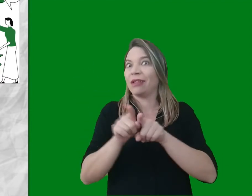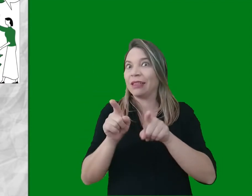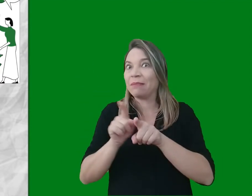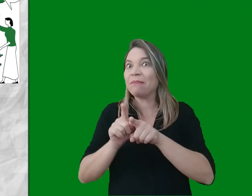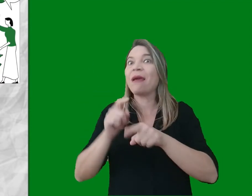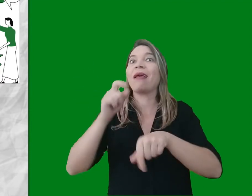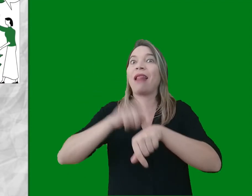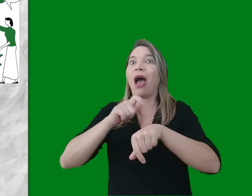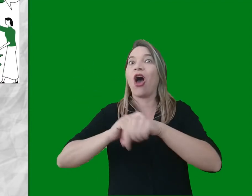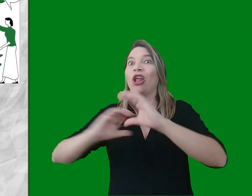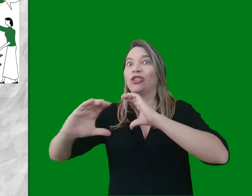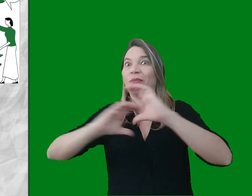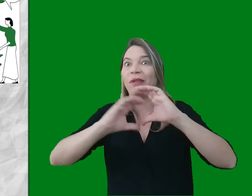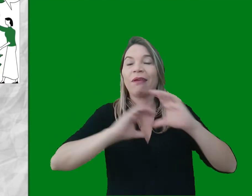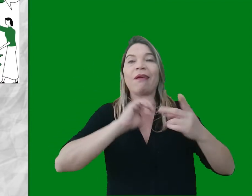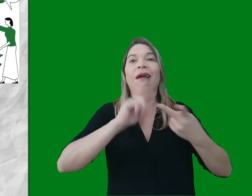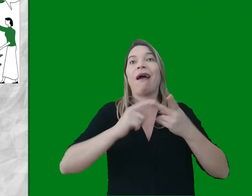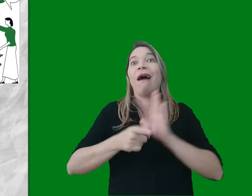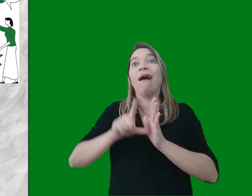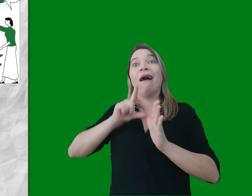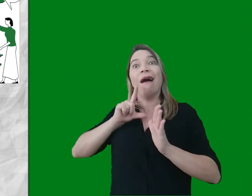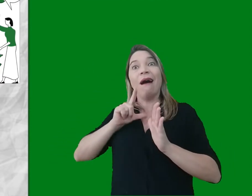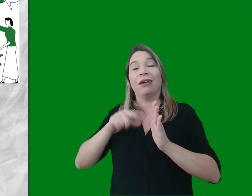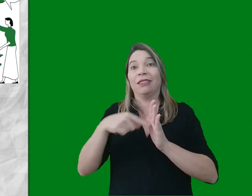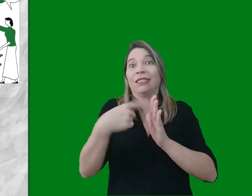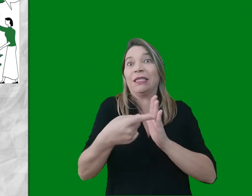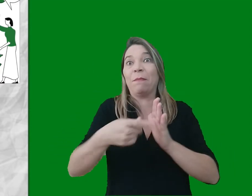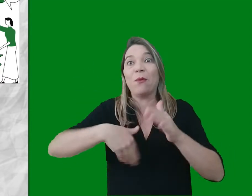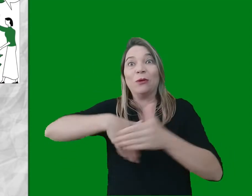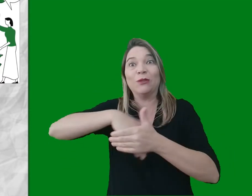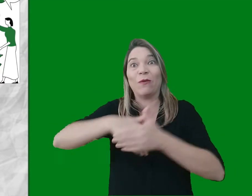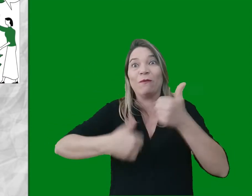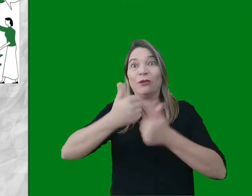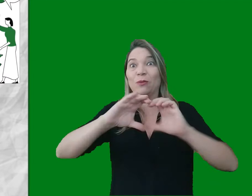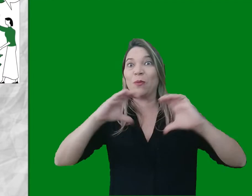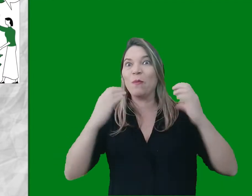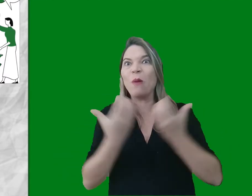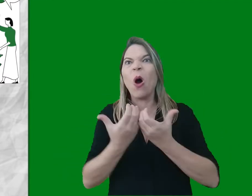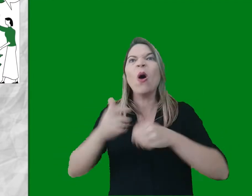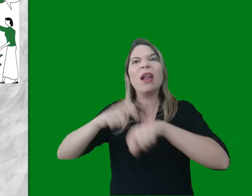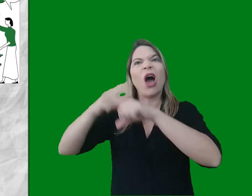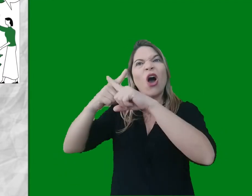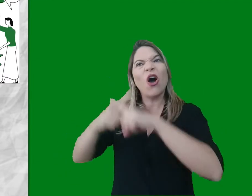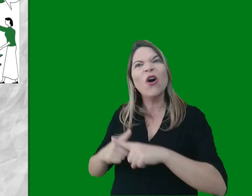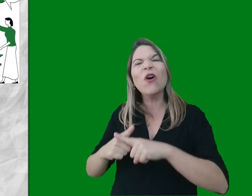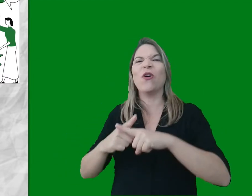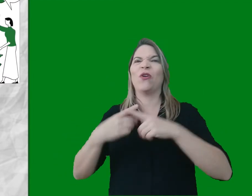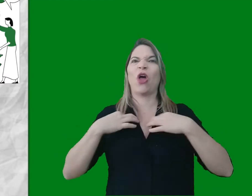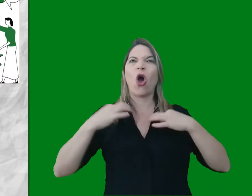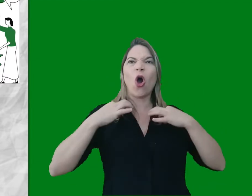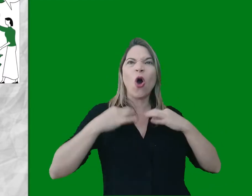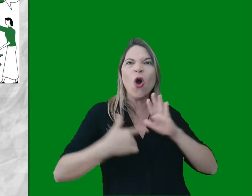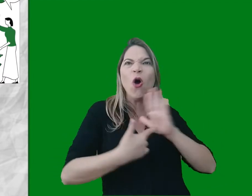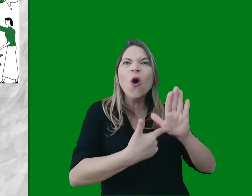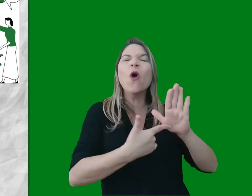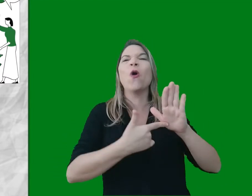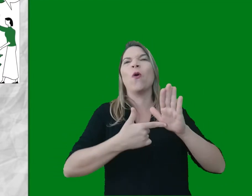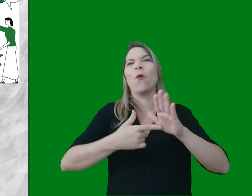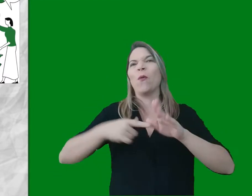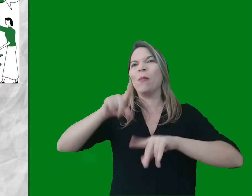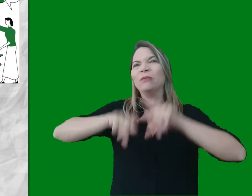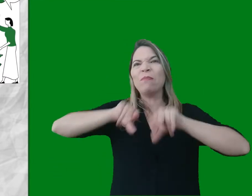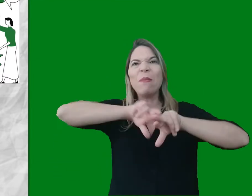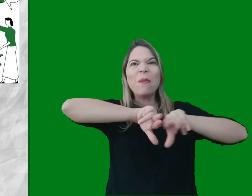meios de comunicação antes e depois das partidas, nas conversas com os amigos ou rivais, nas vestimentas dos torcedores, nas variações de jogos